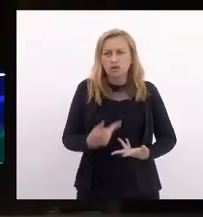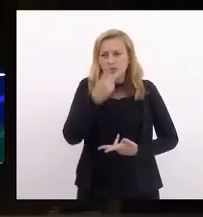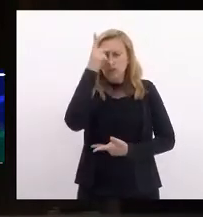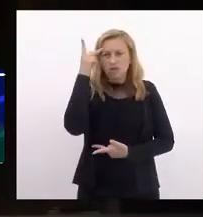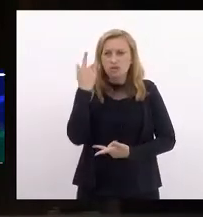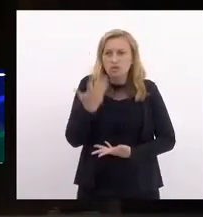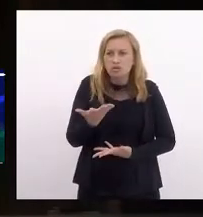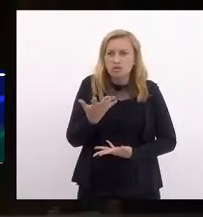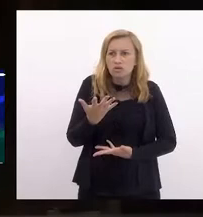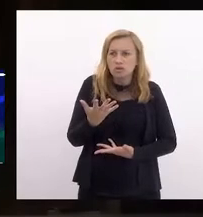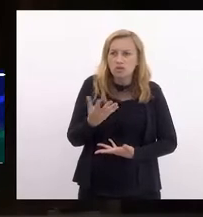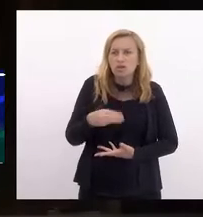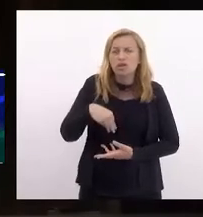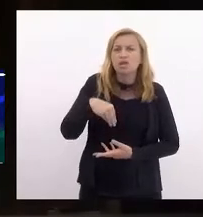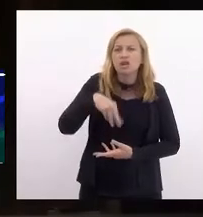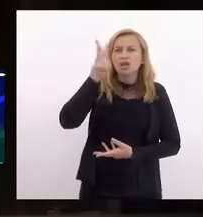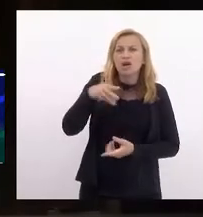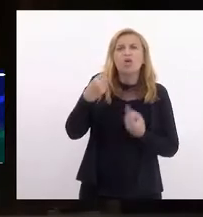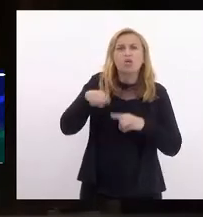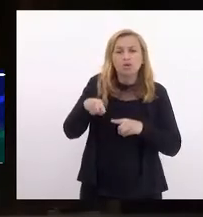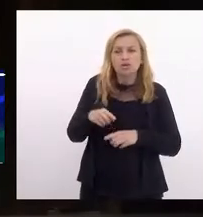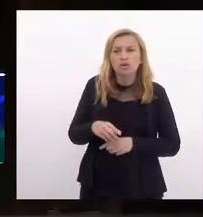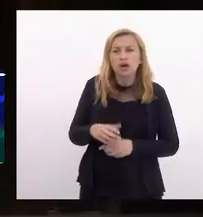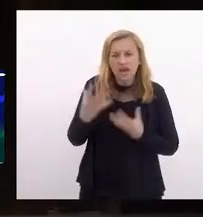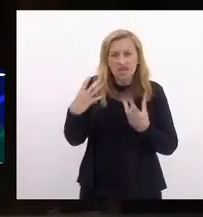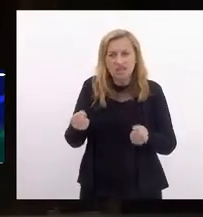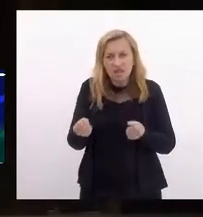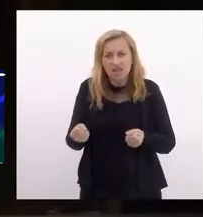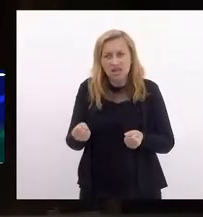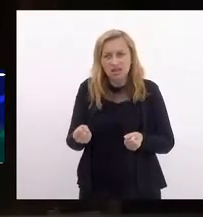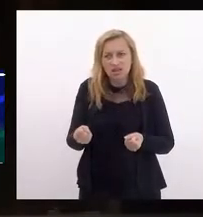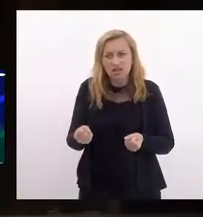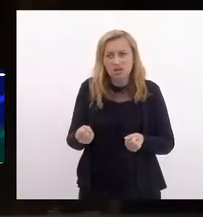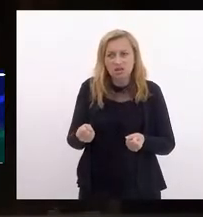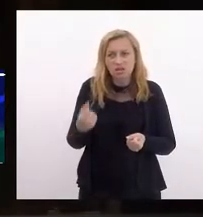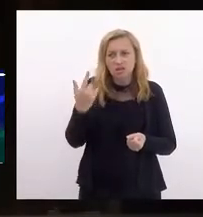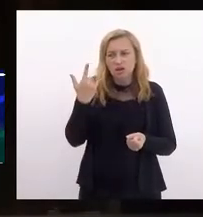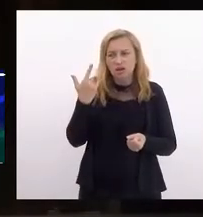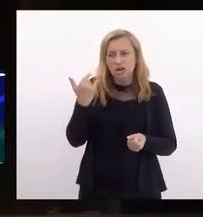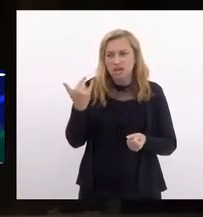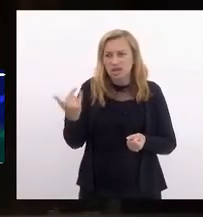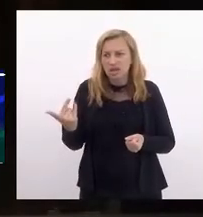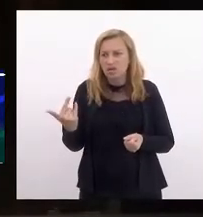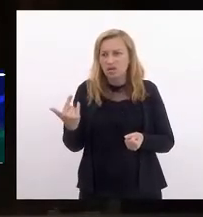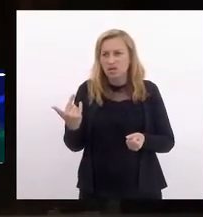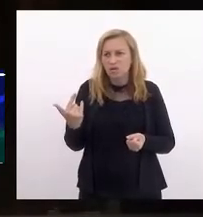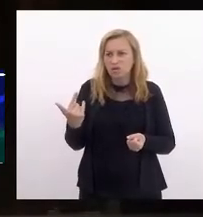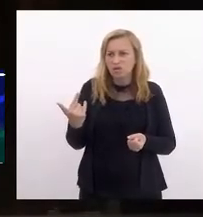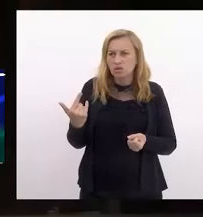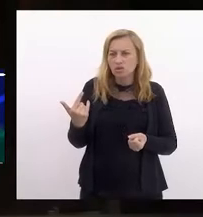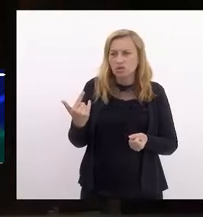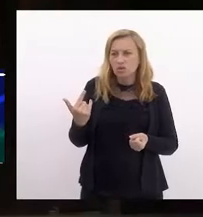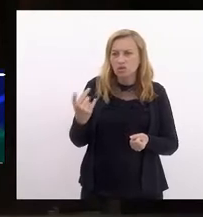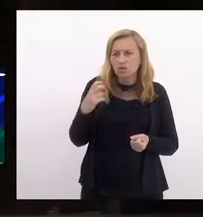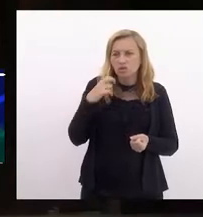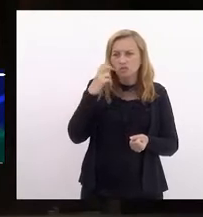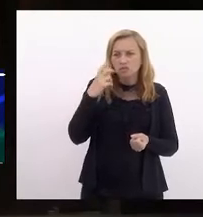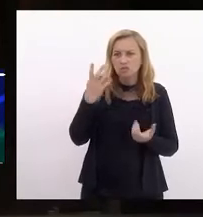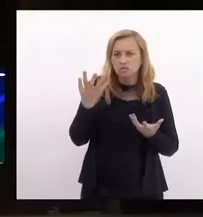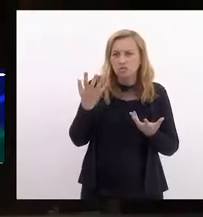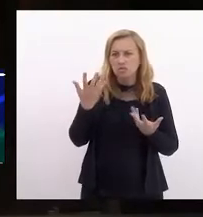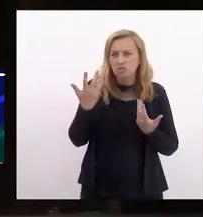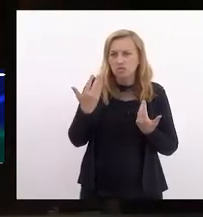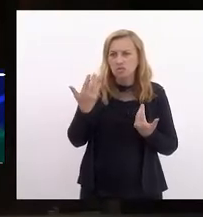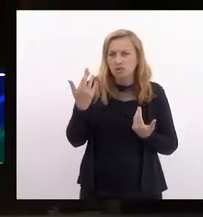pessoa alguém é contra isso porque alguém a favor de que se faça um assédio a ponto de causar um constrangimento físico